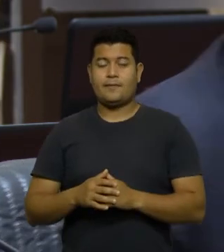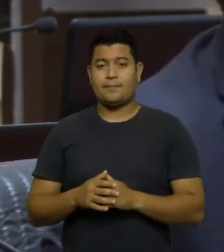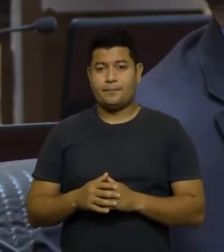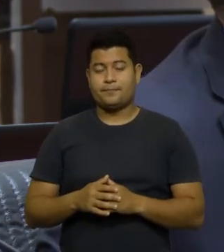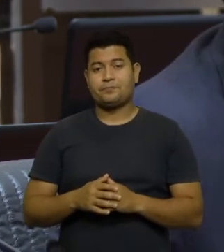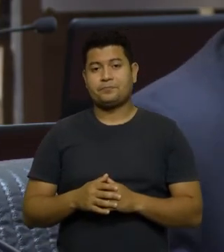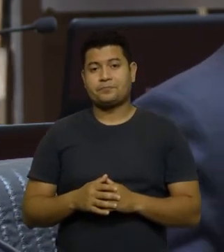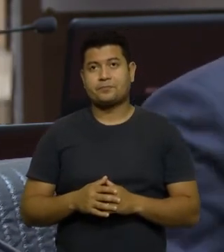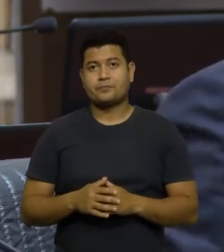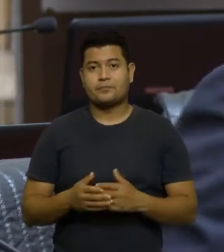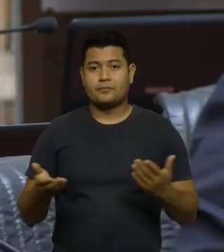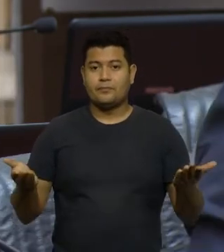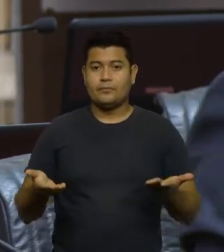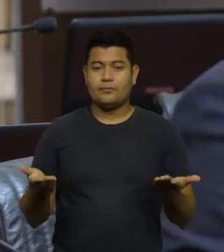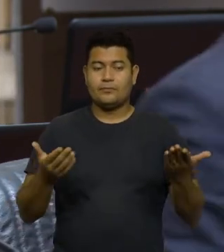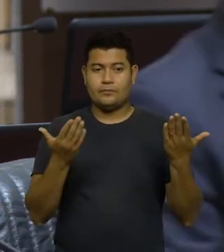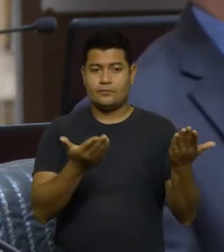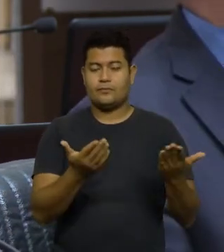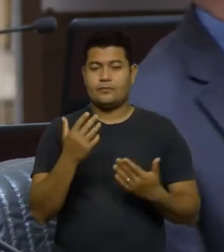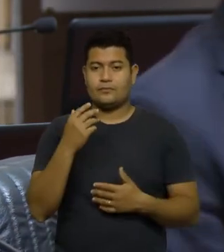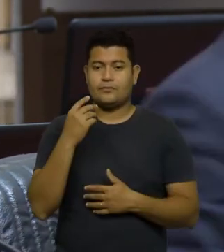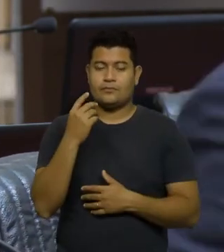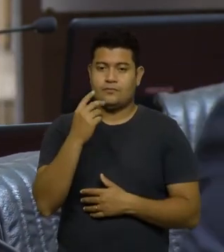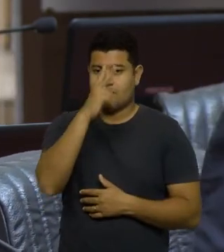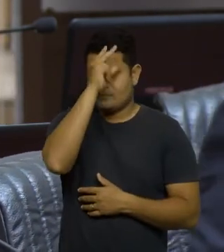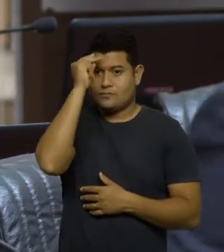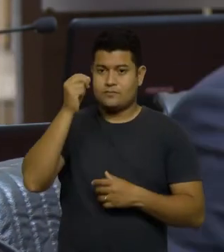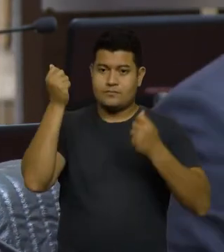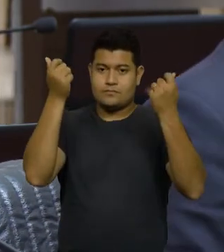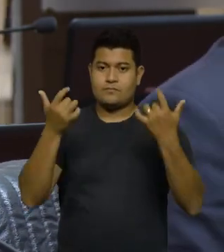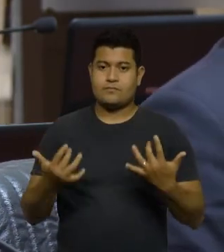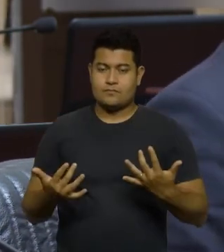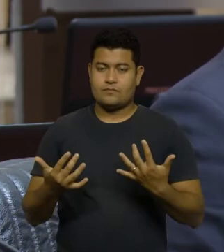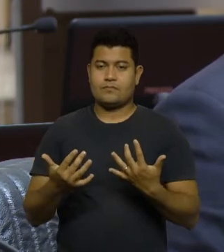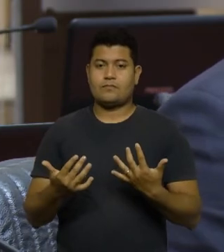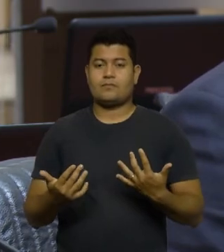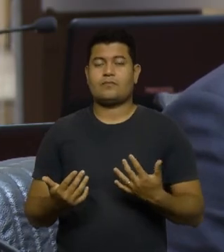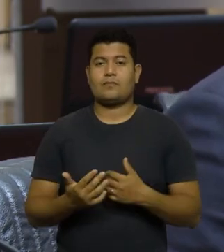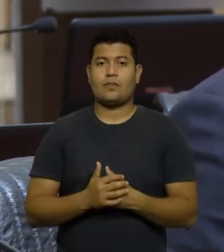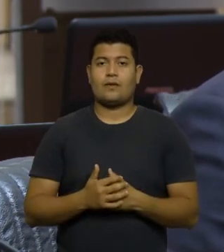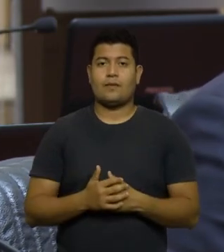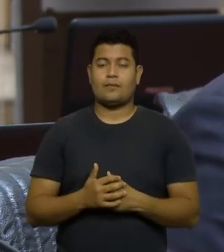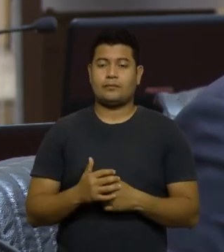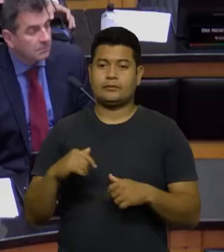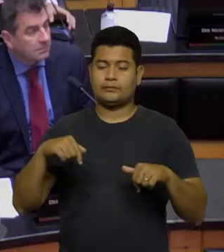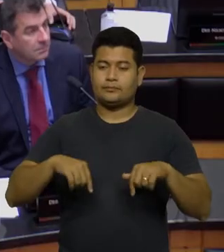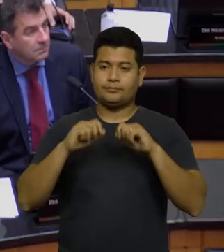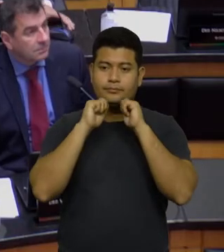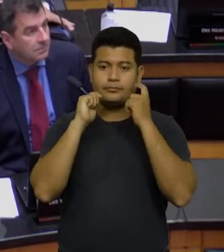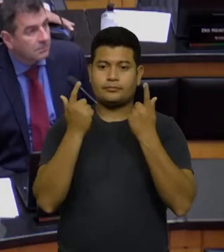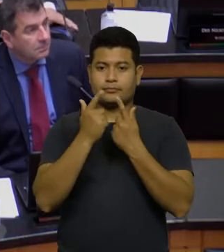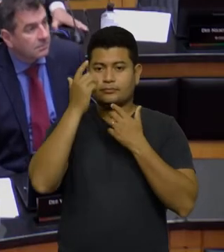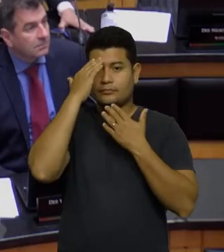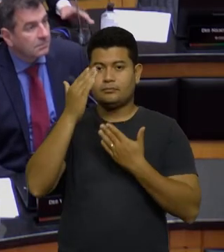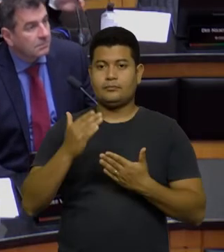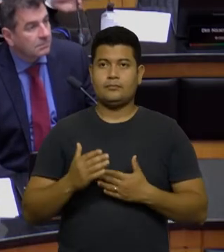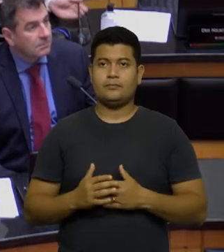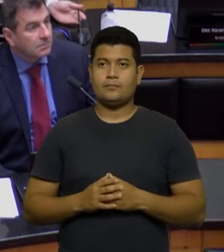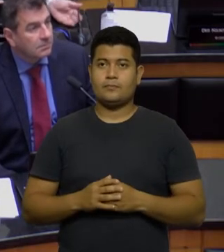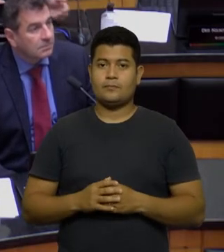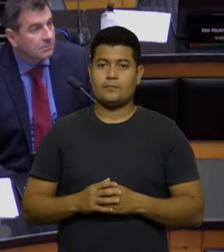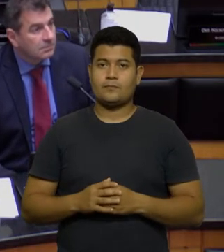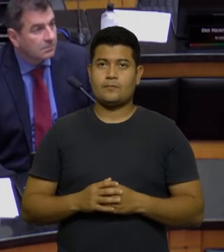a explanação do prefeito, da realeza também, nessa casa, que é a casa do povo. Muito obrigado. Senhor